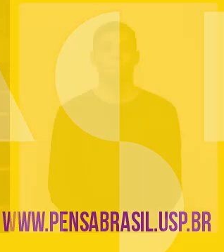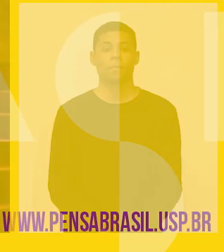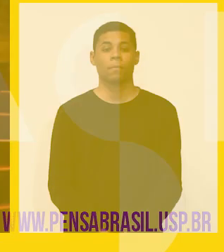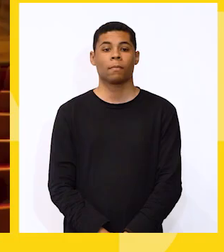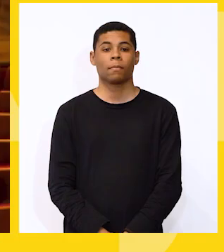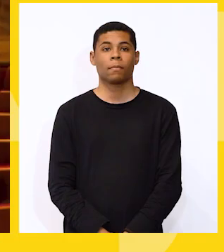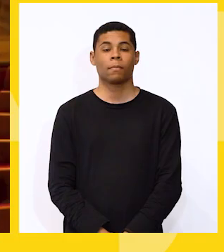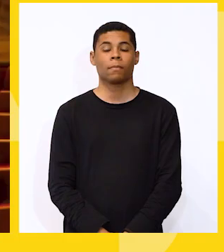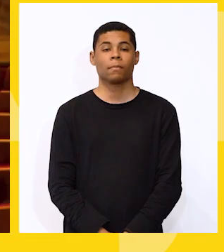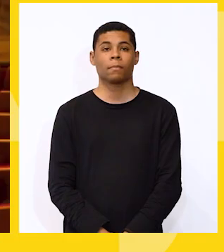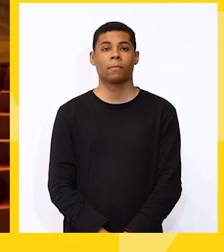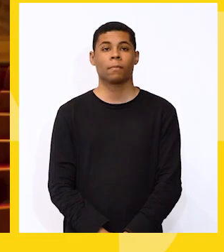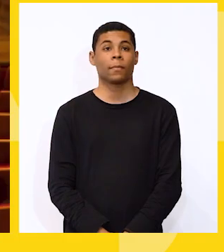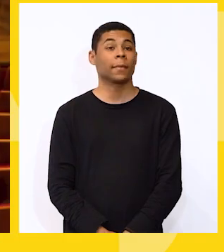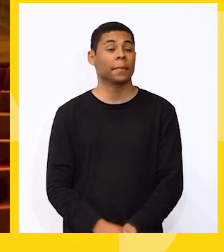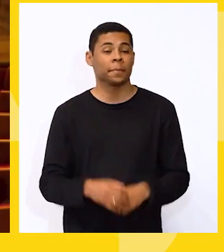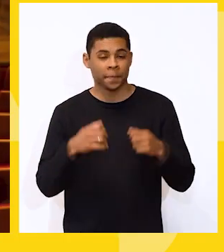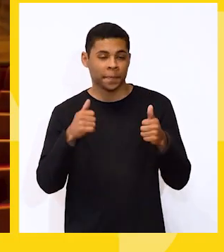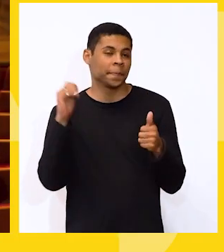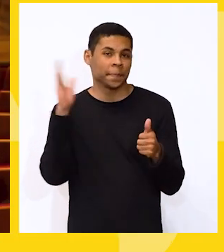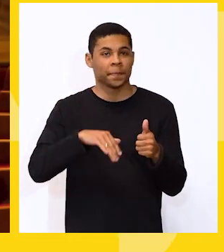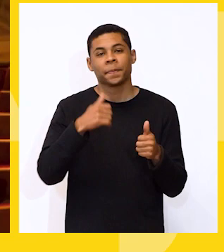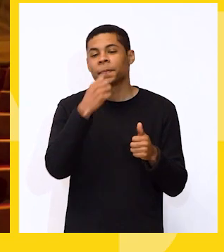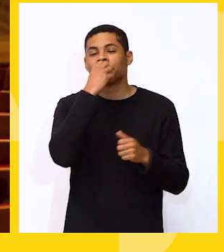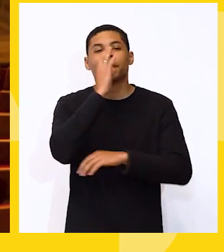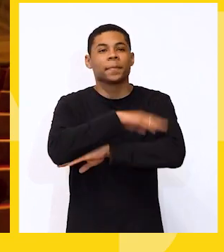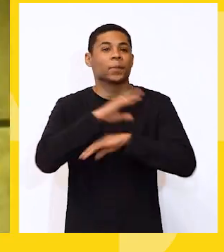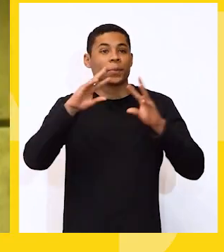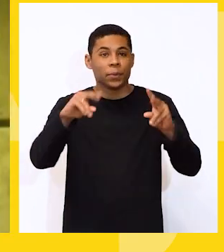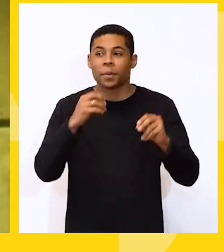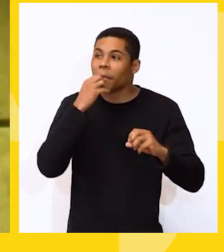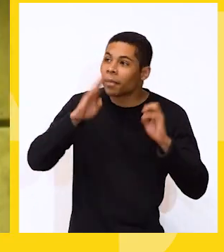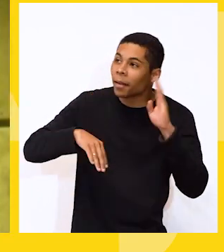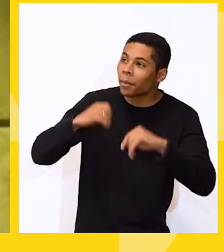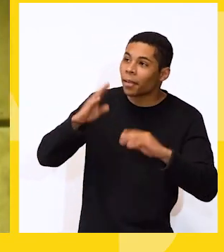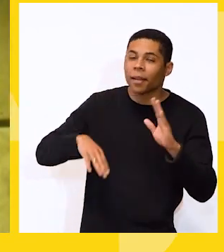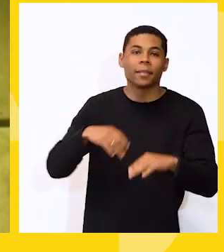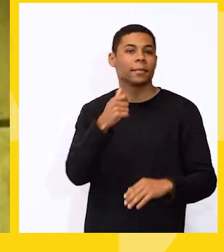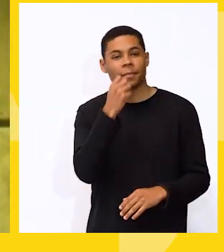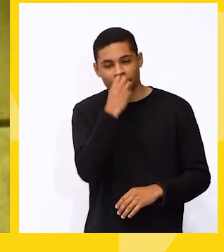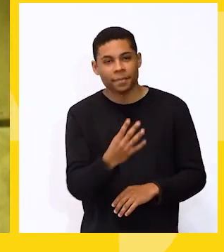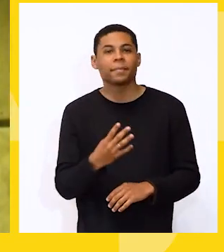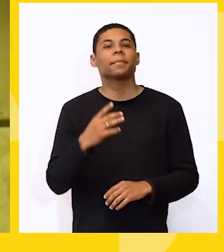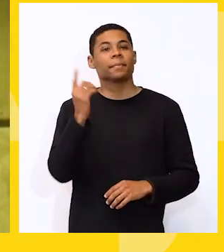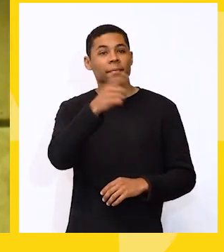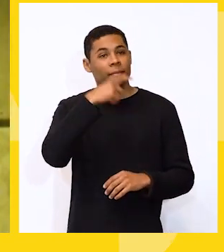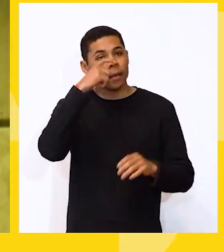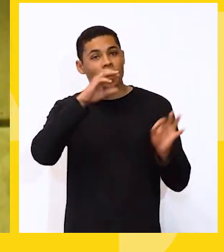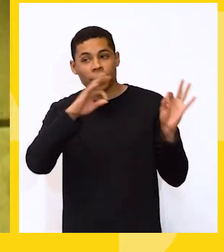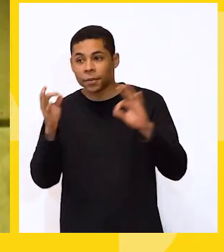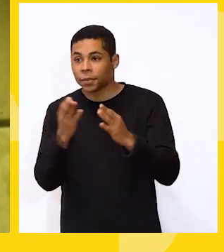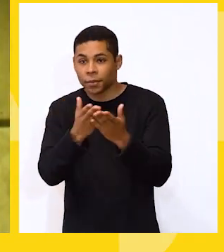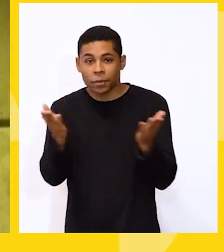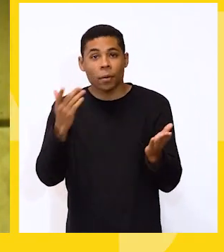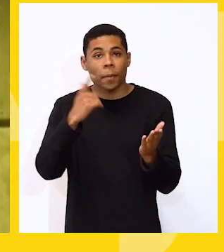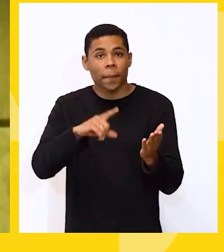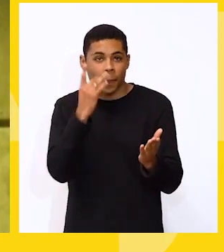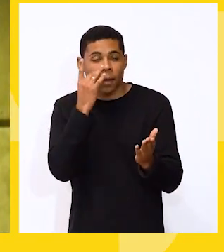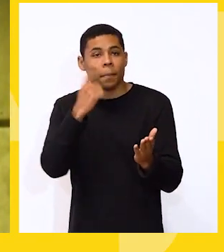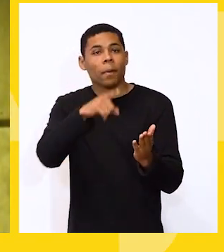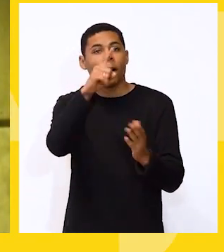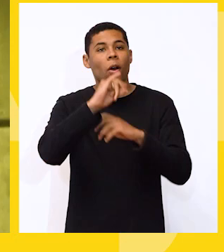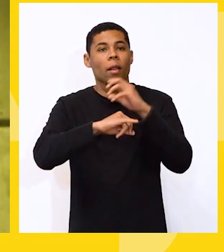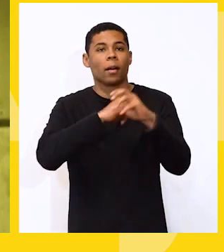vamos lá boa tarde a todos Boa tarde a todos os presentes que estamos assistindo online gostaria inicialmente